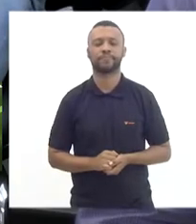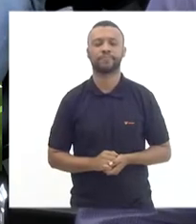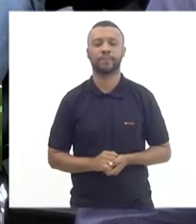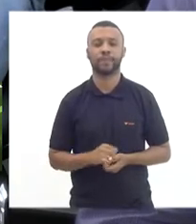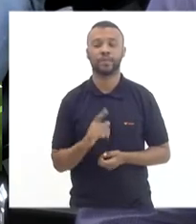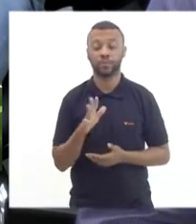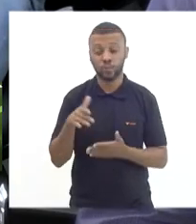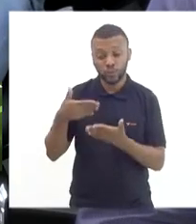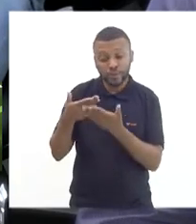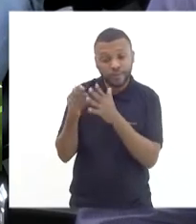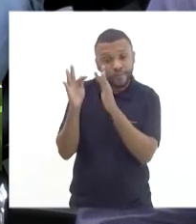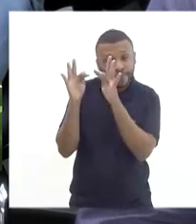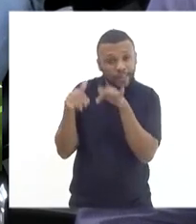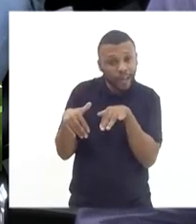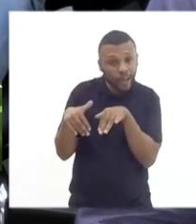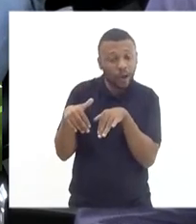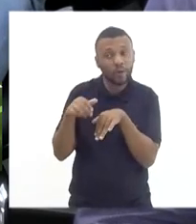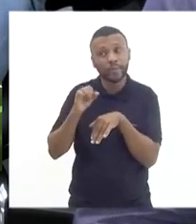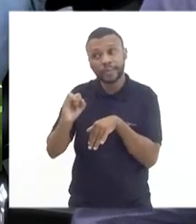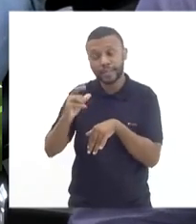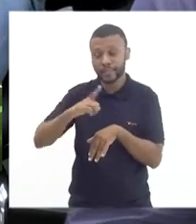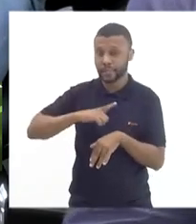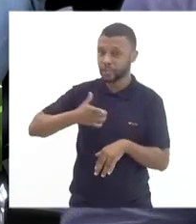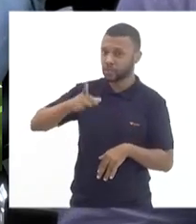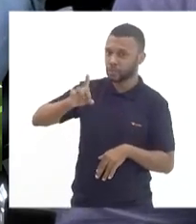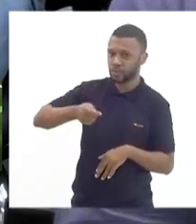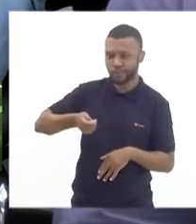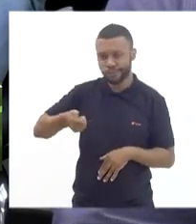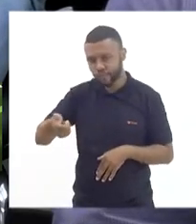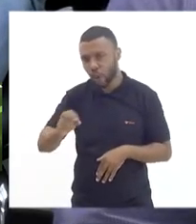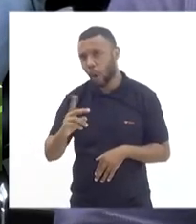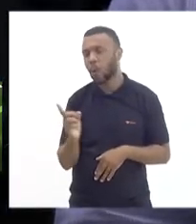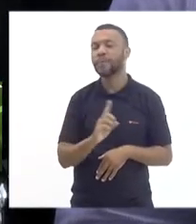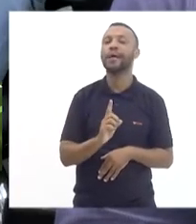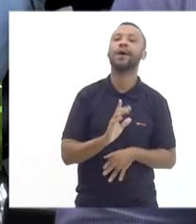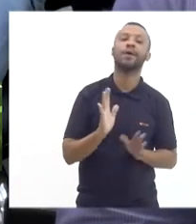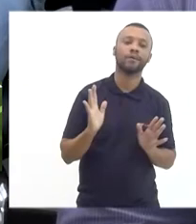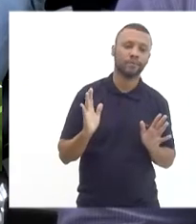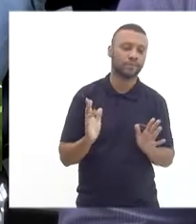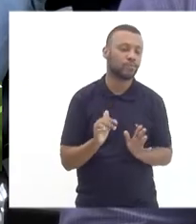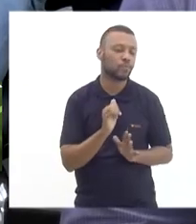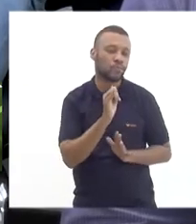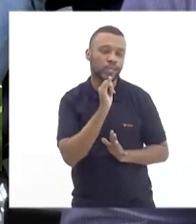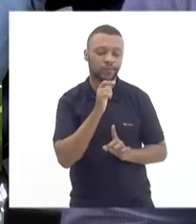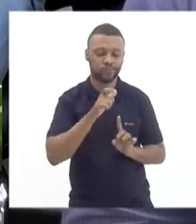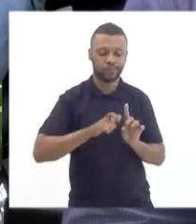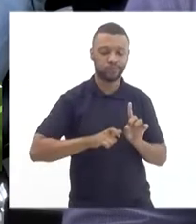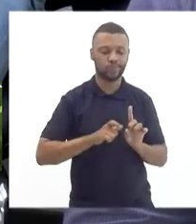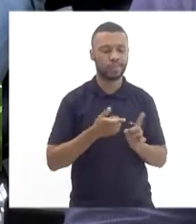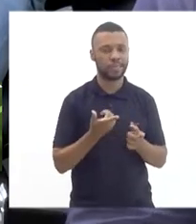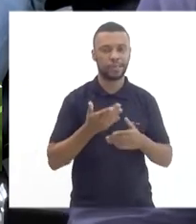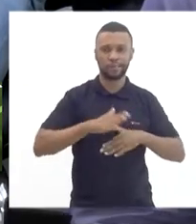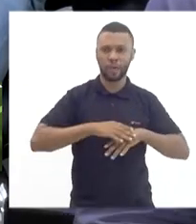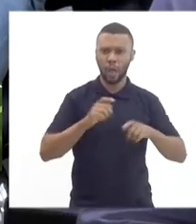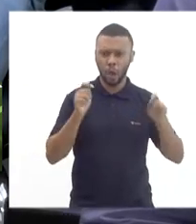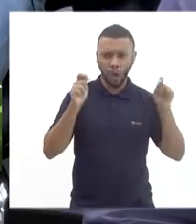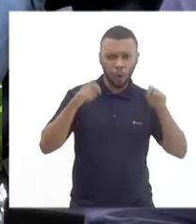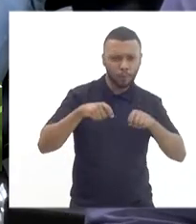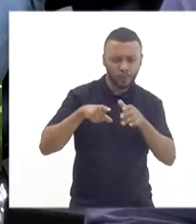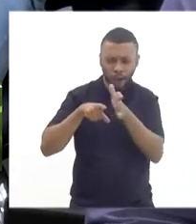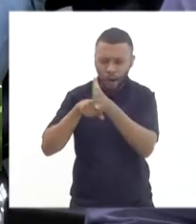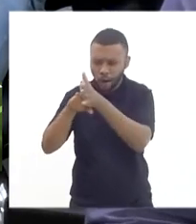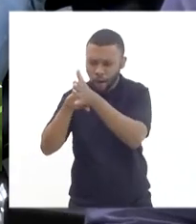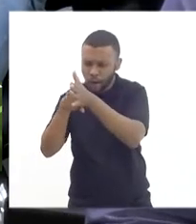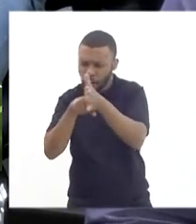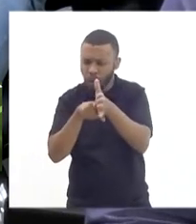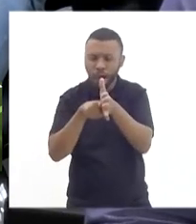final do uso ou não do benefício. Por exemplo, o auditor ele não tem competência e expertise da